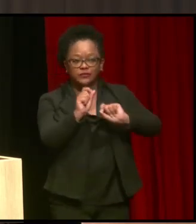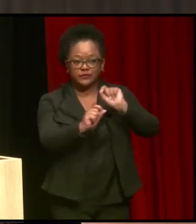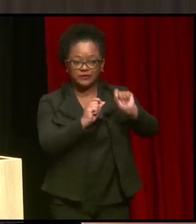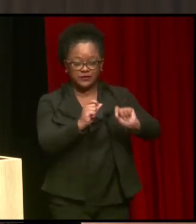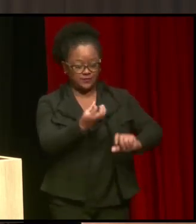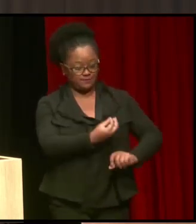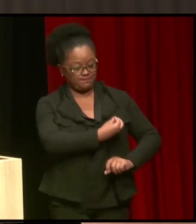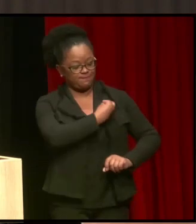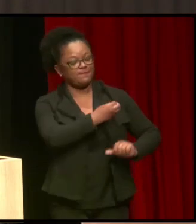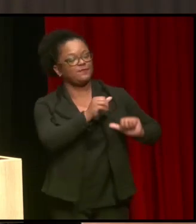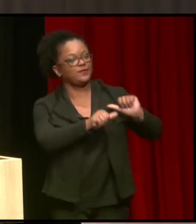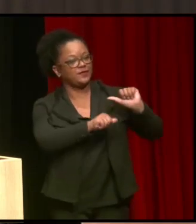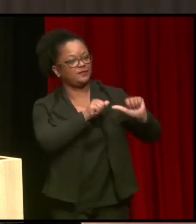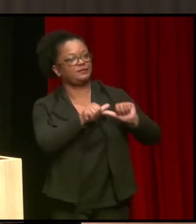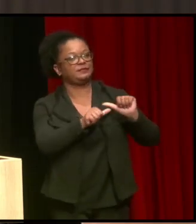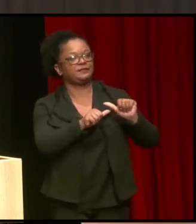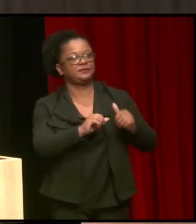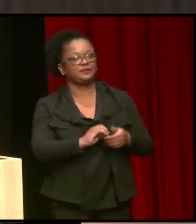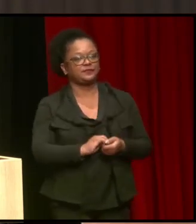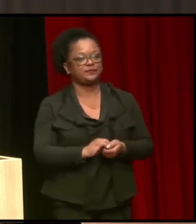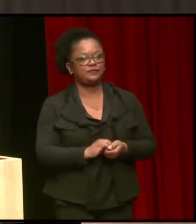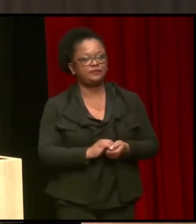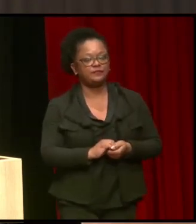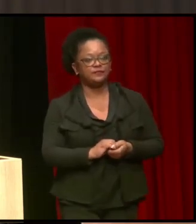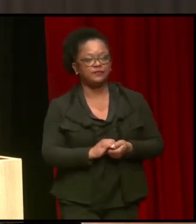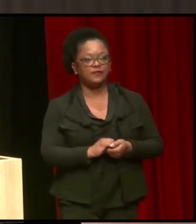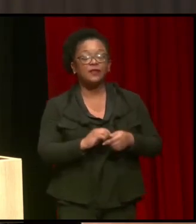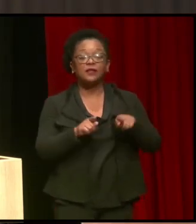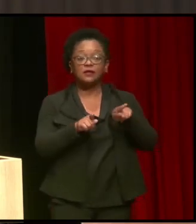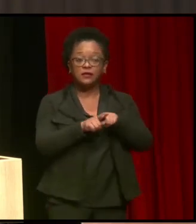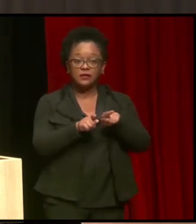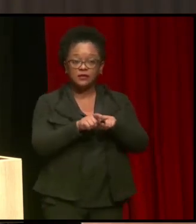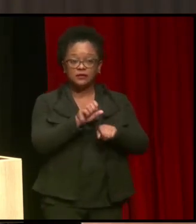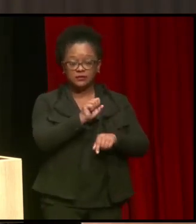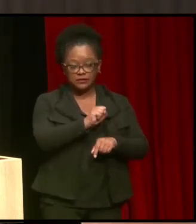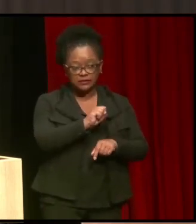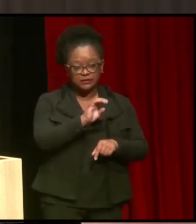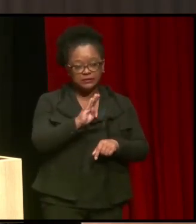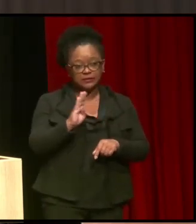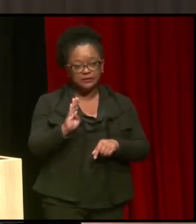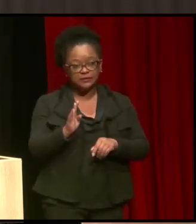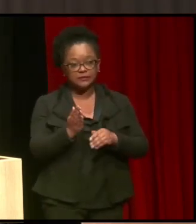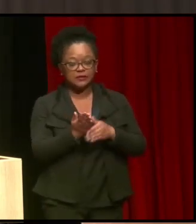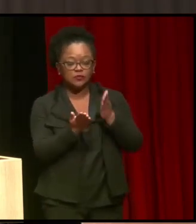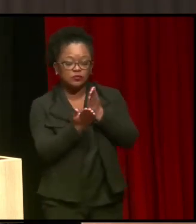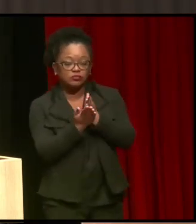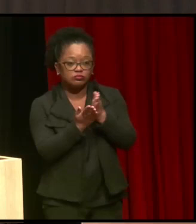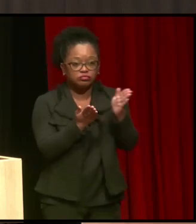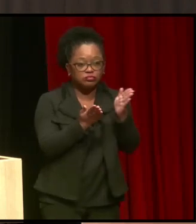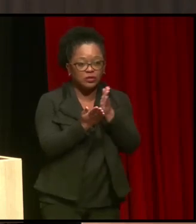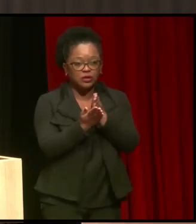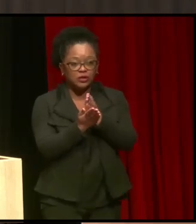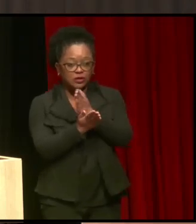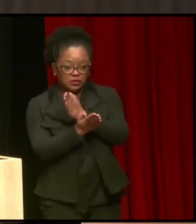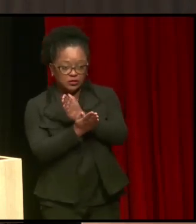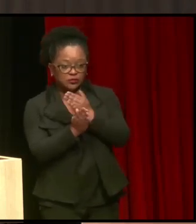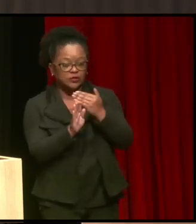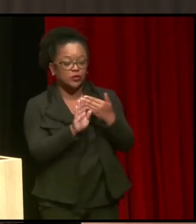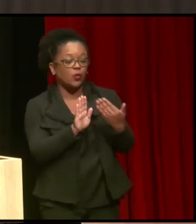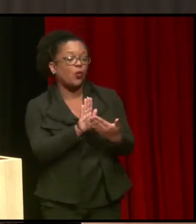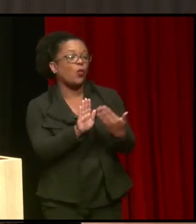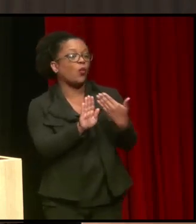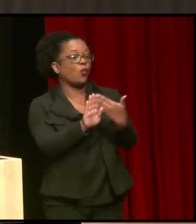da sociedade bíblica, nós dividimos entre retaguarda missionária e frente